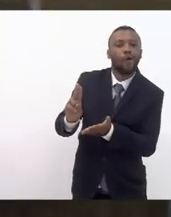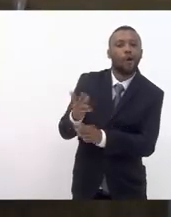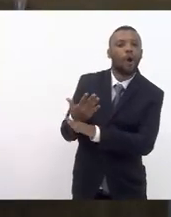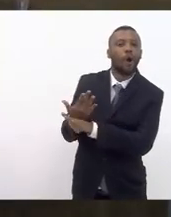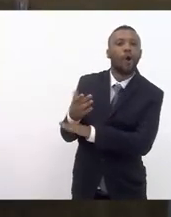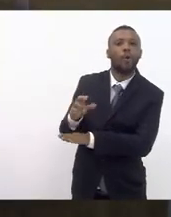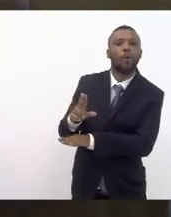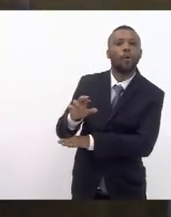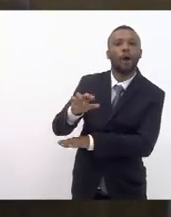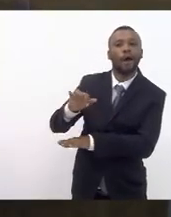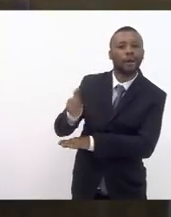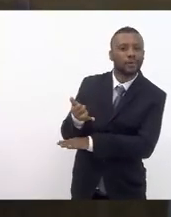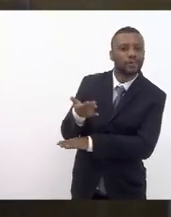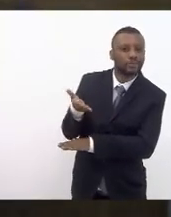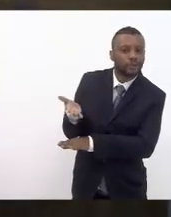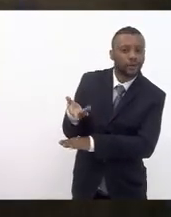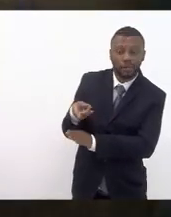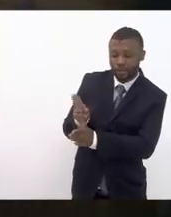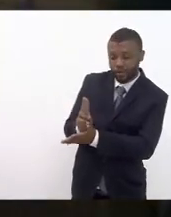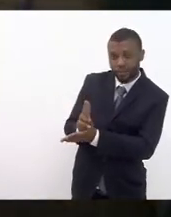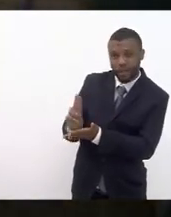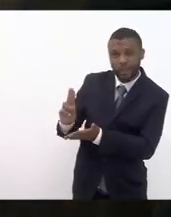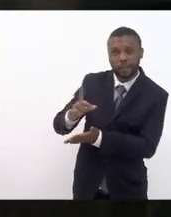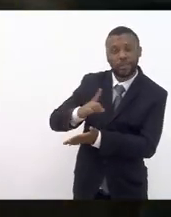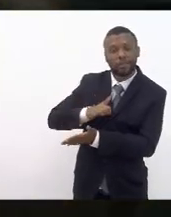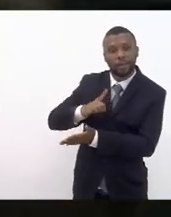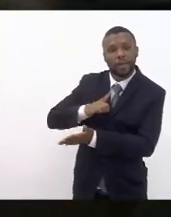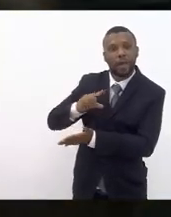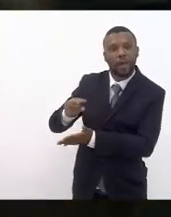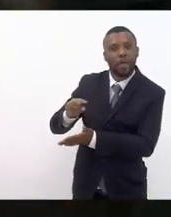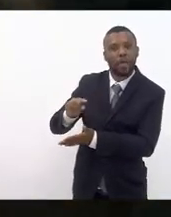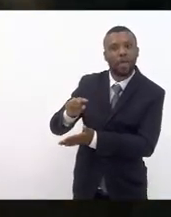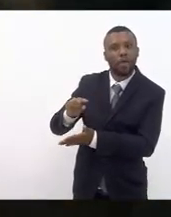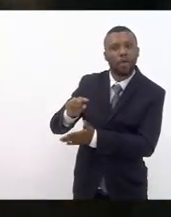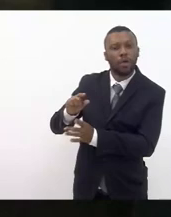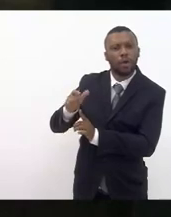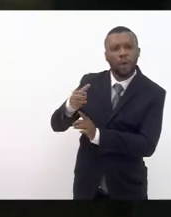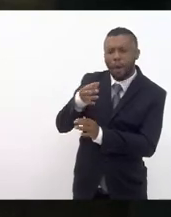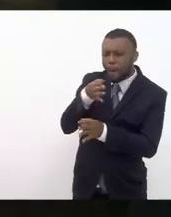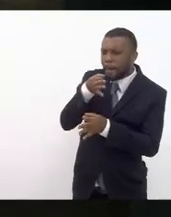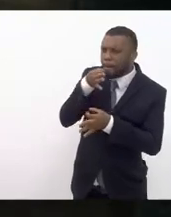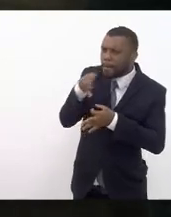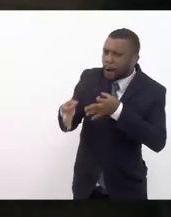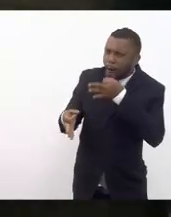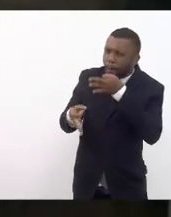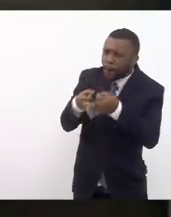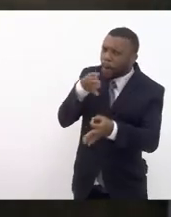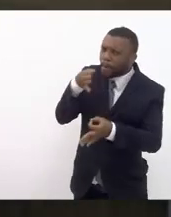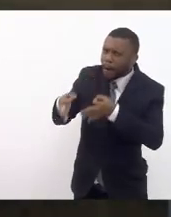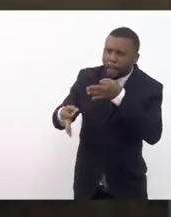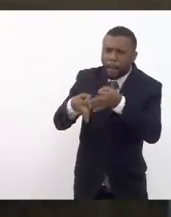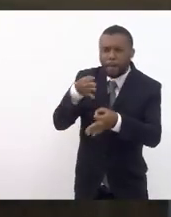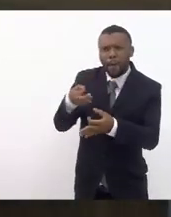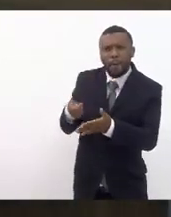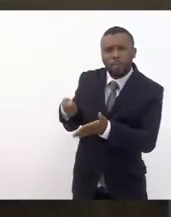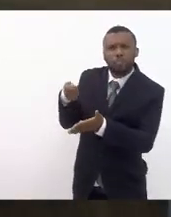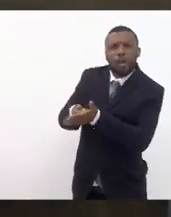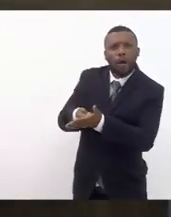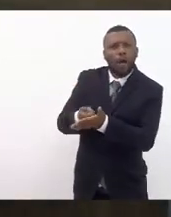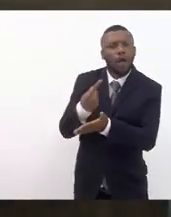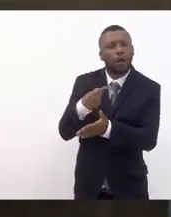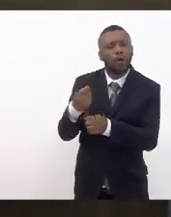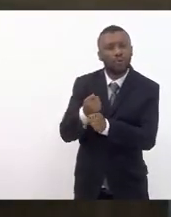Janeiro. Essa universidade que eu tenho sido um crítico muito veemente. Eu acompanhei